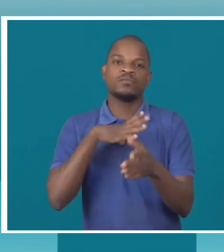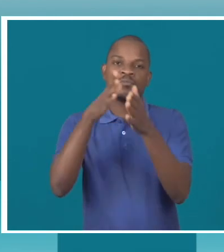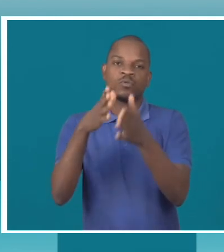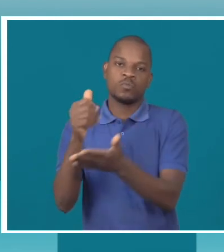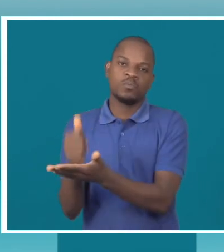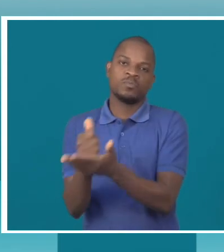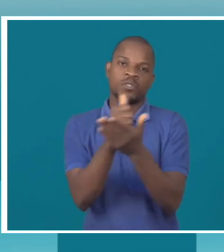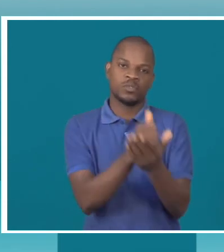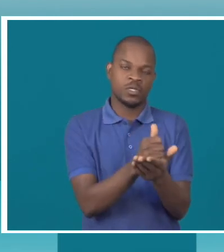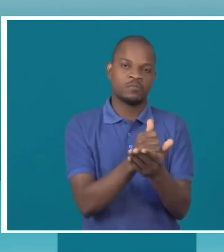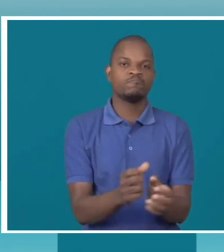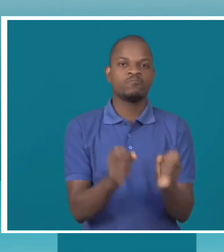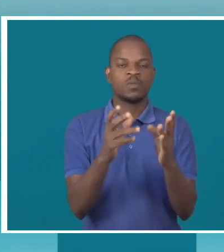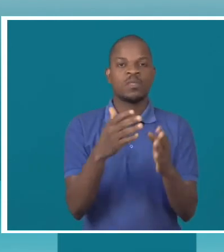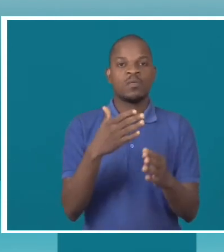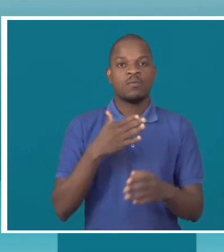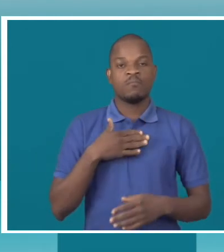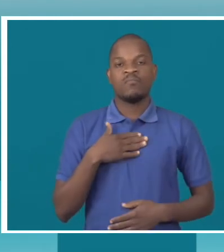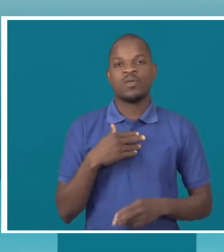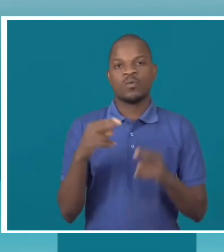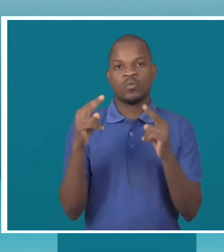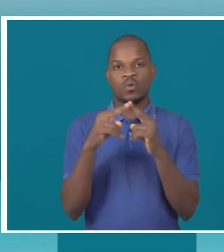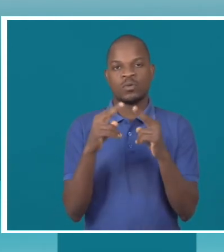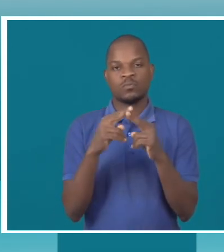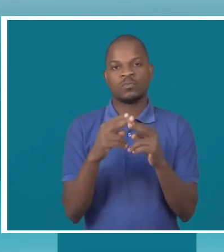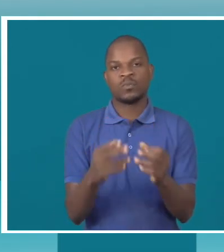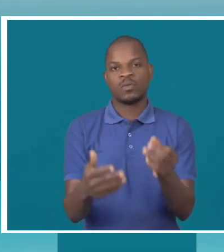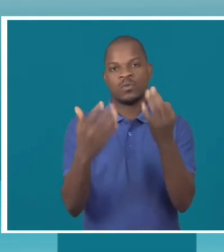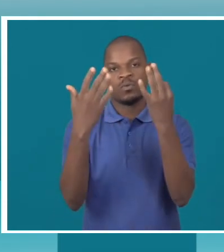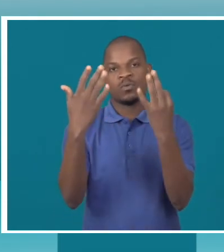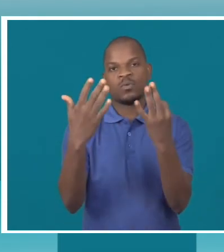na publicação destes livros. O meu contato é